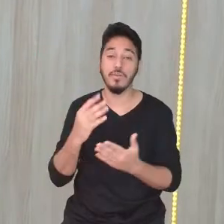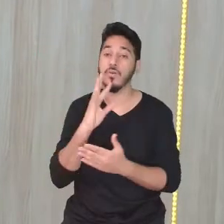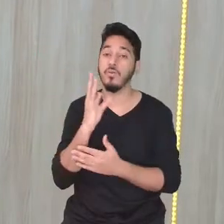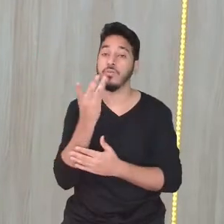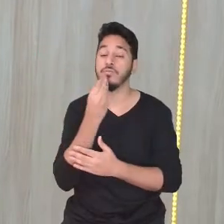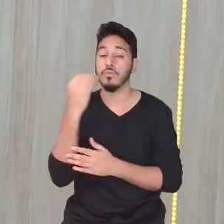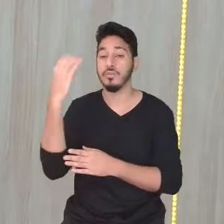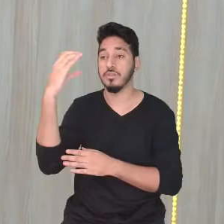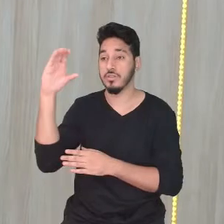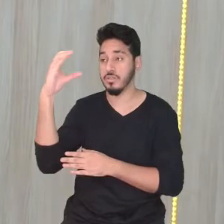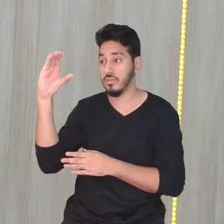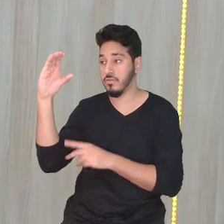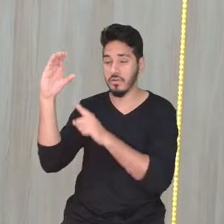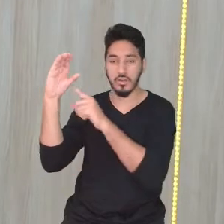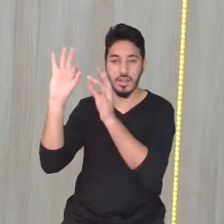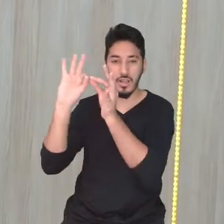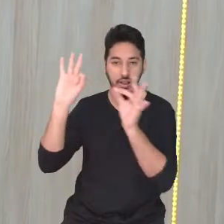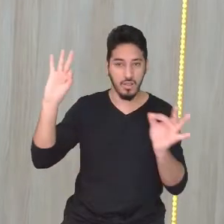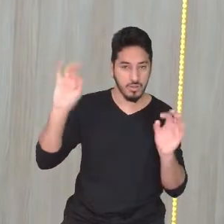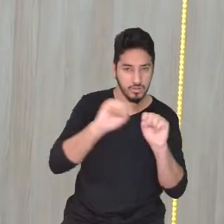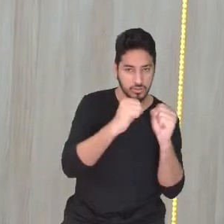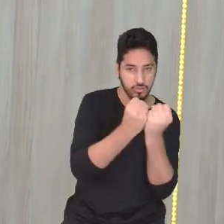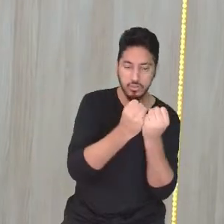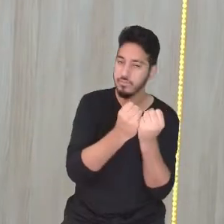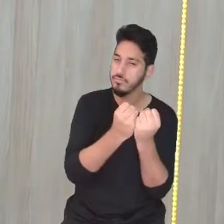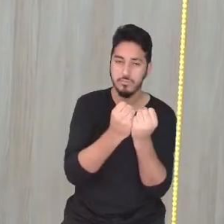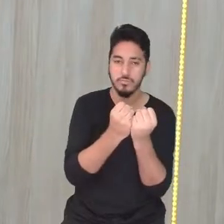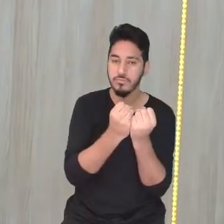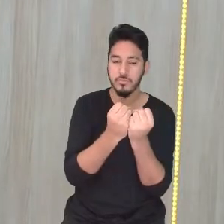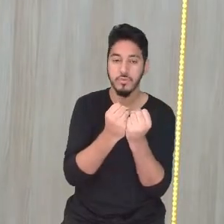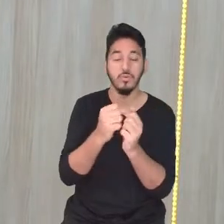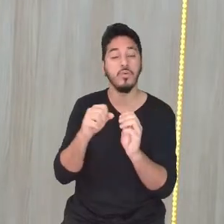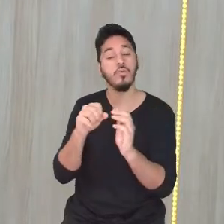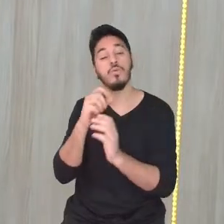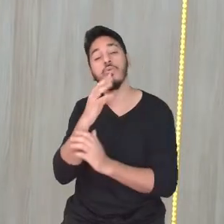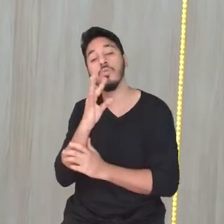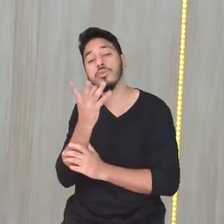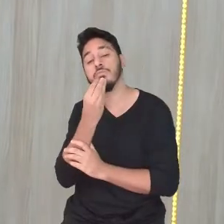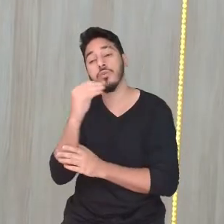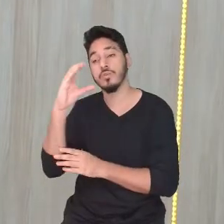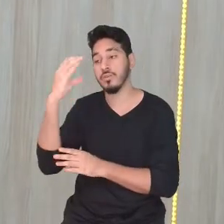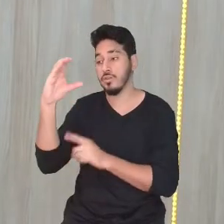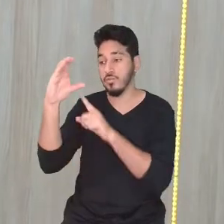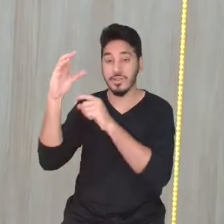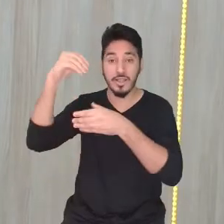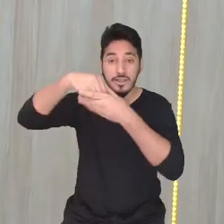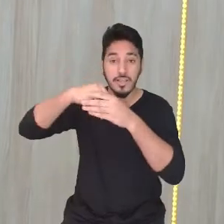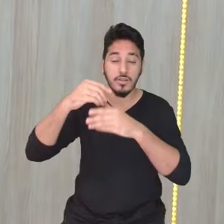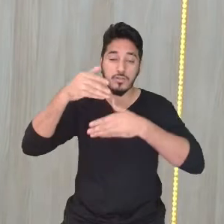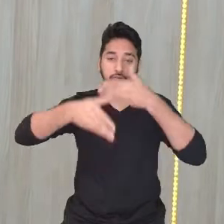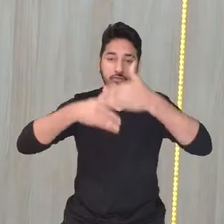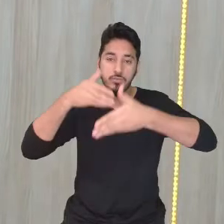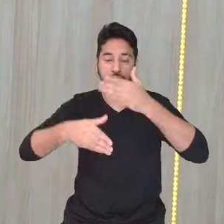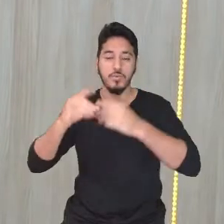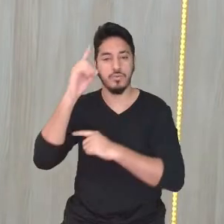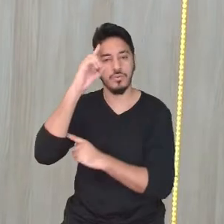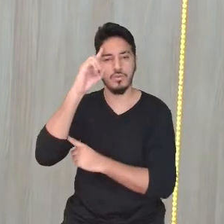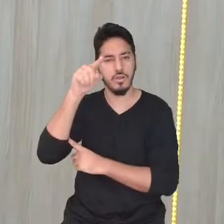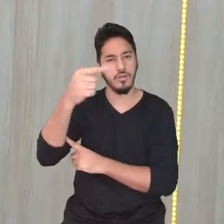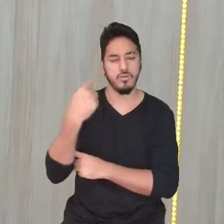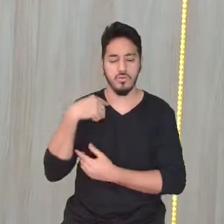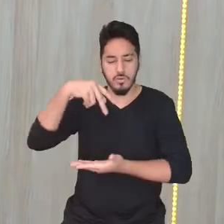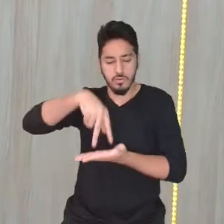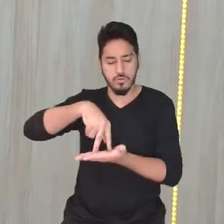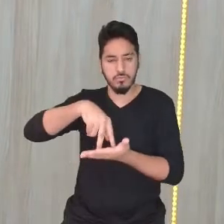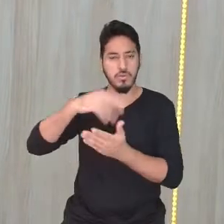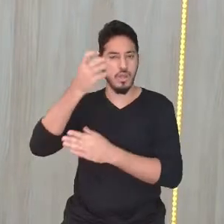não é afastado da sociedade. O conhecimento científico, ele faz parte do nosso dia a dia. Nesse momento, eu estou aqui.